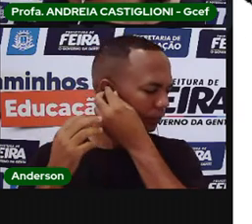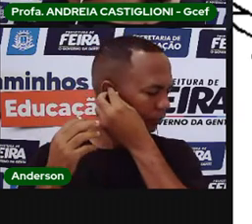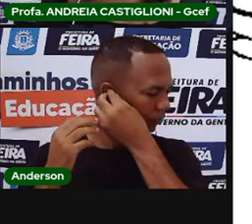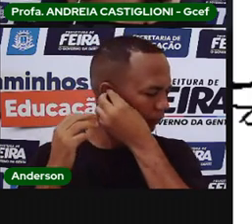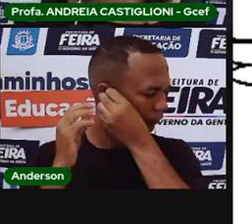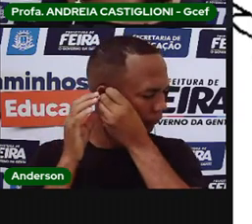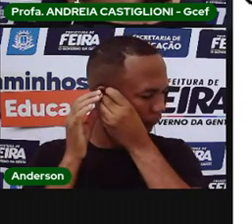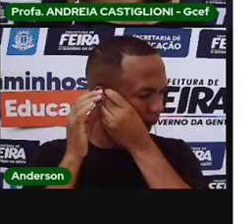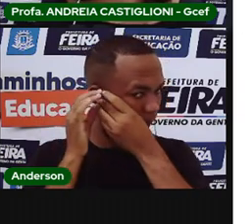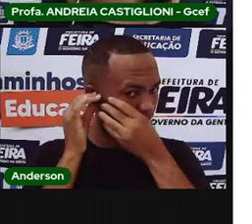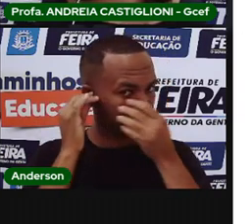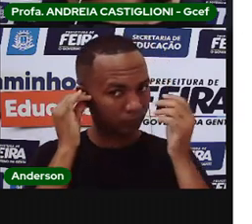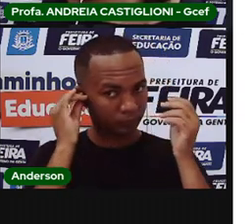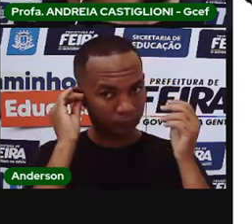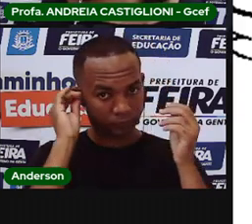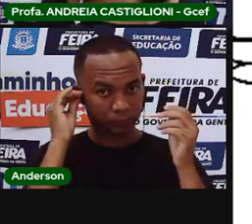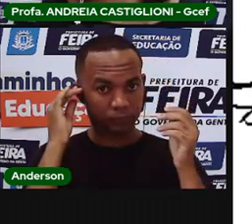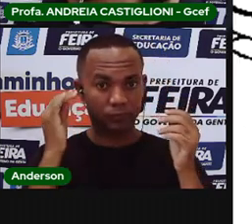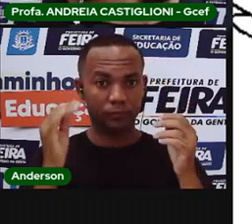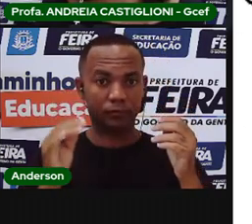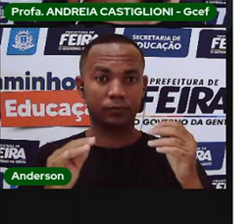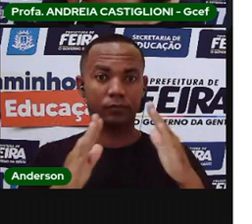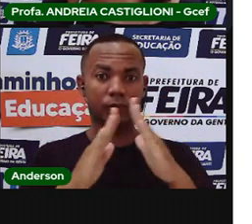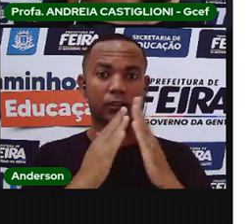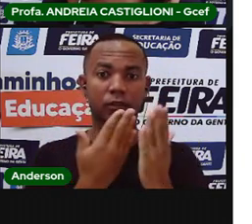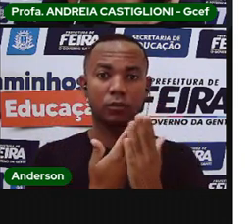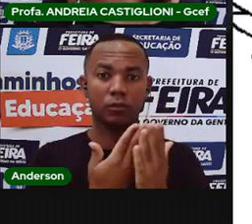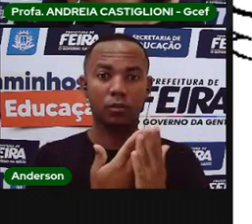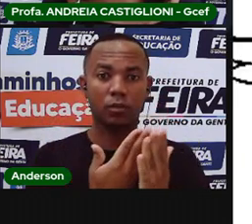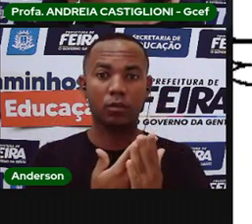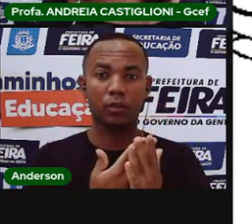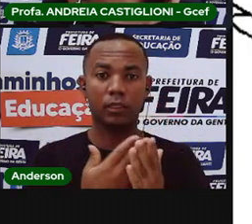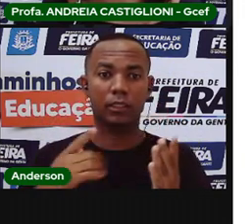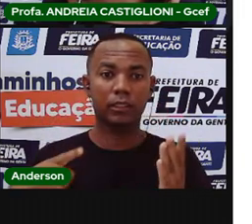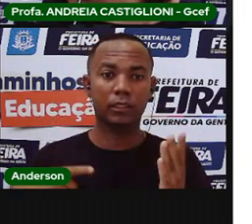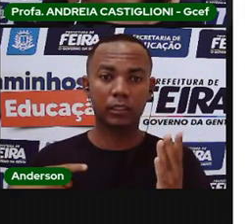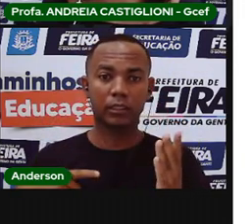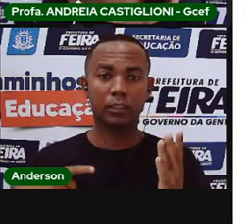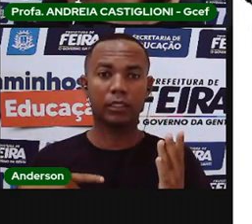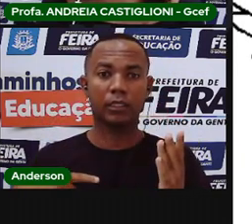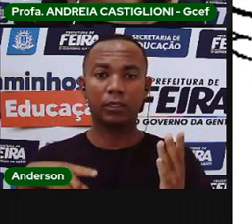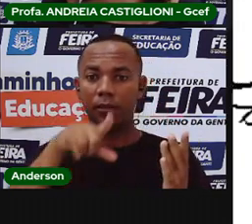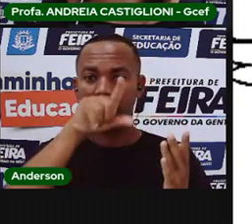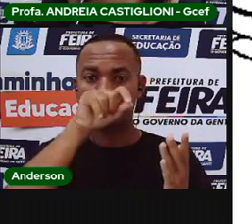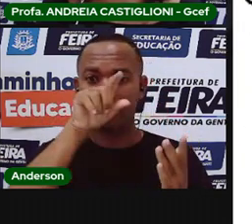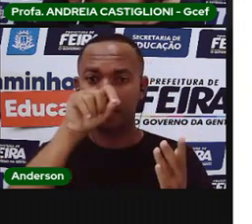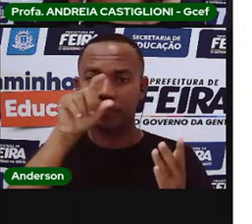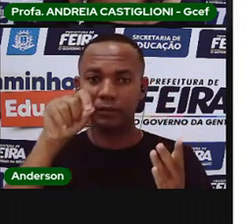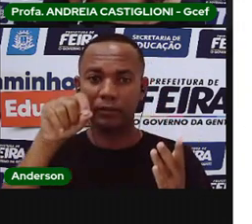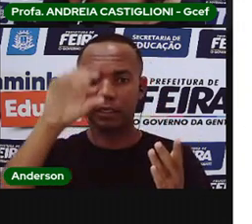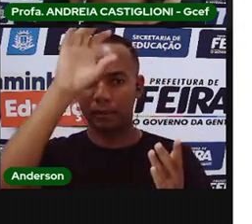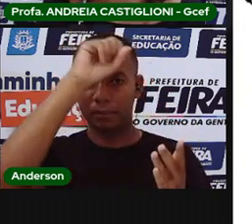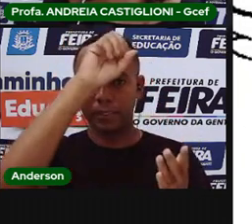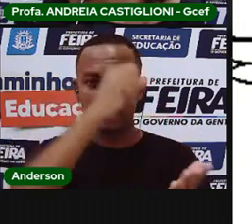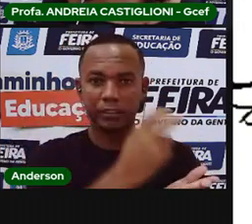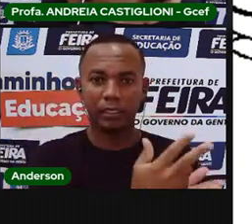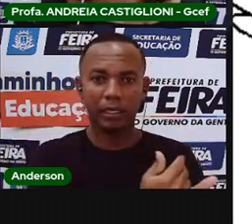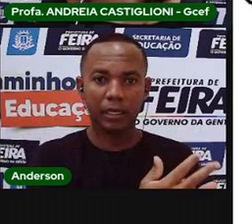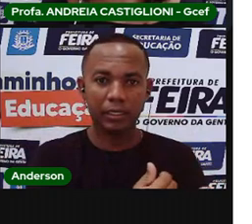Alves: escolas que são gaiolas existem para que os pássaros desaprendam a arte do